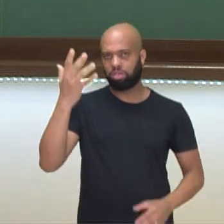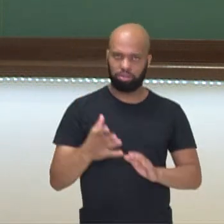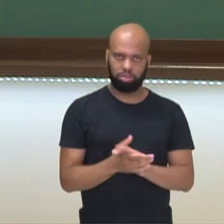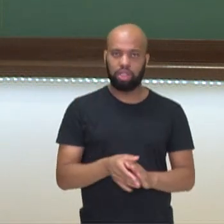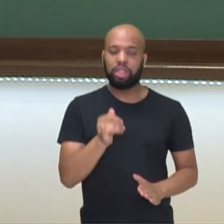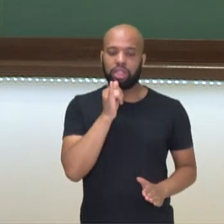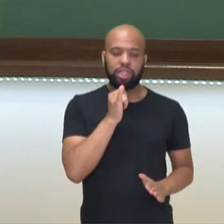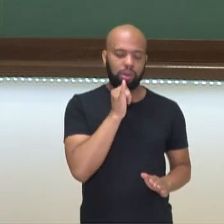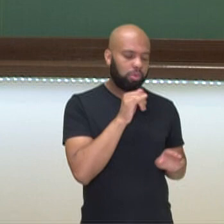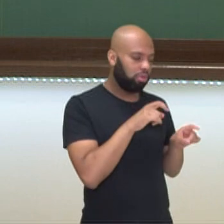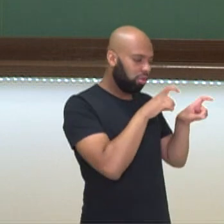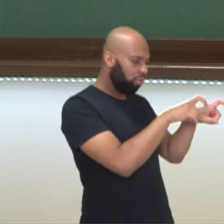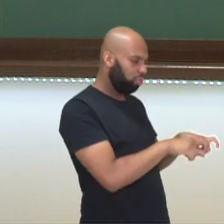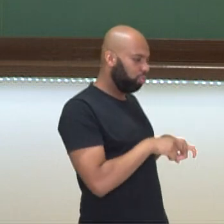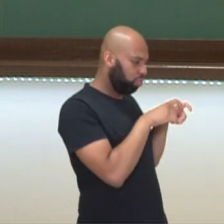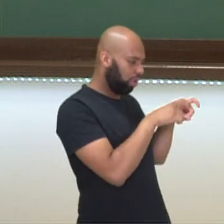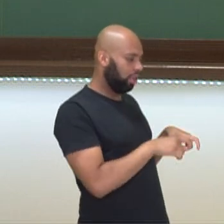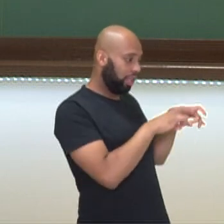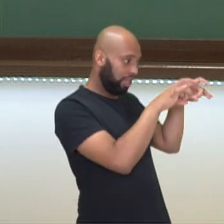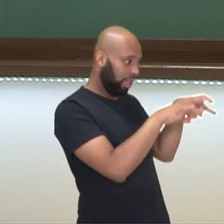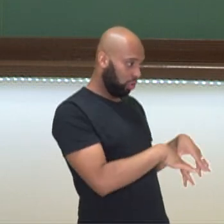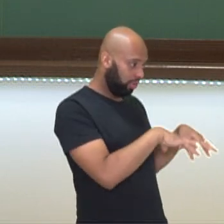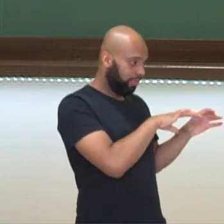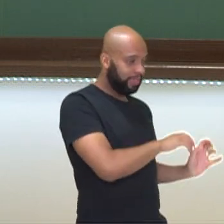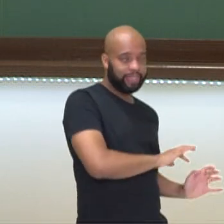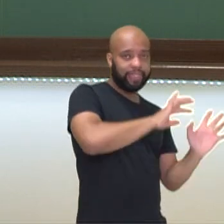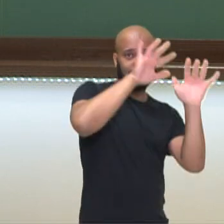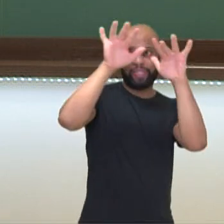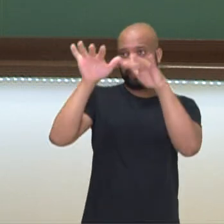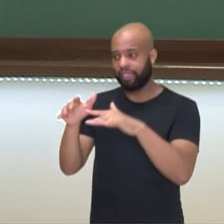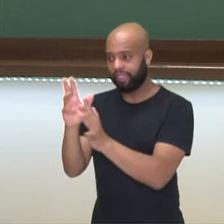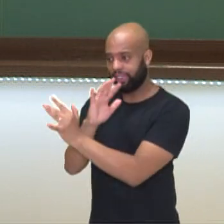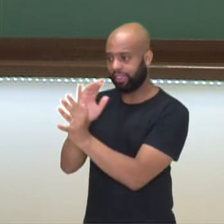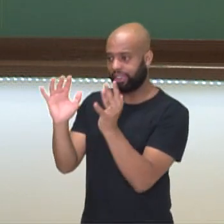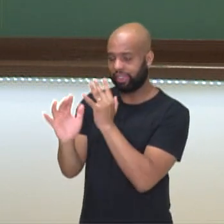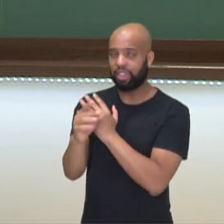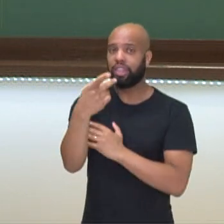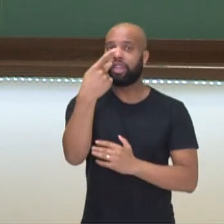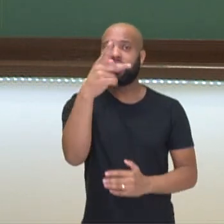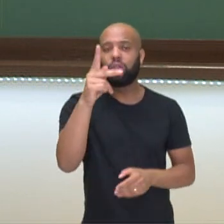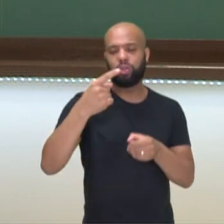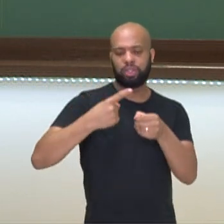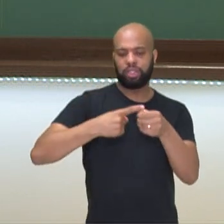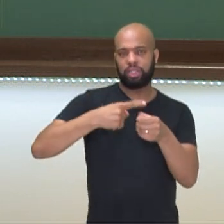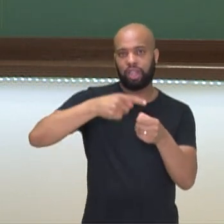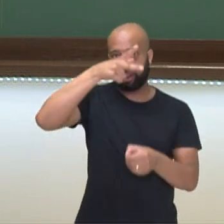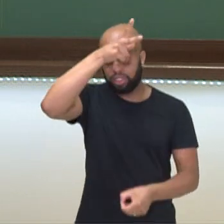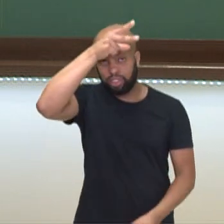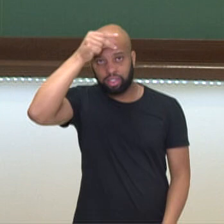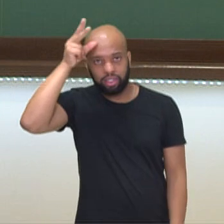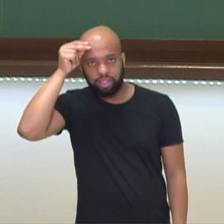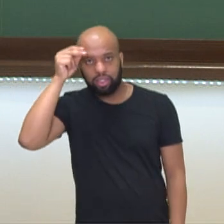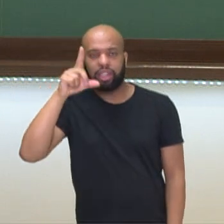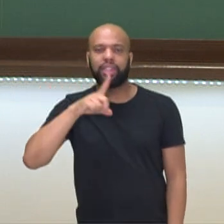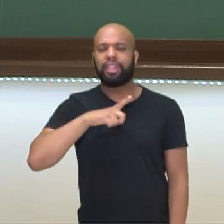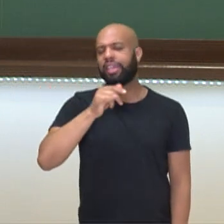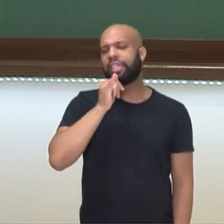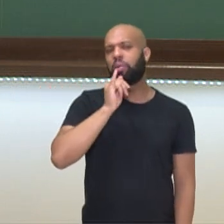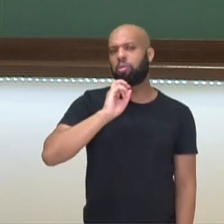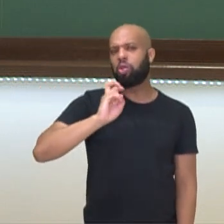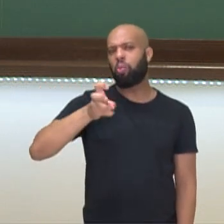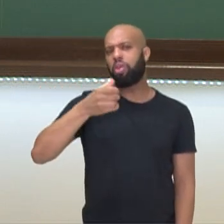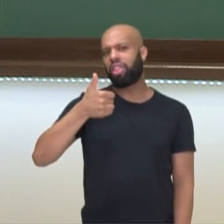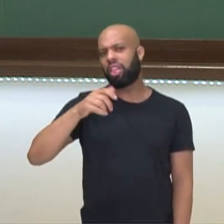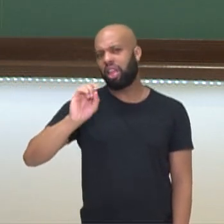saída do campo para a cidade no município que você vive? Seja esse município que tenha 5 mil, 10